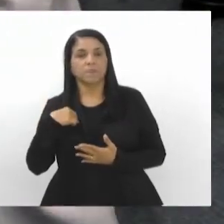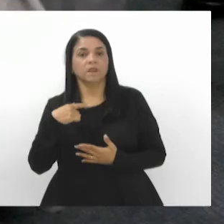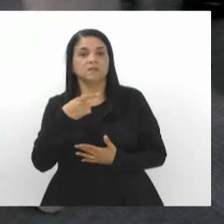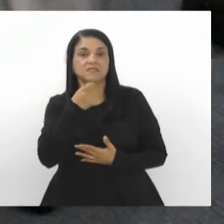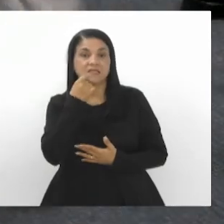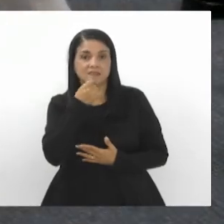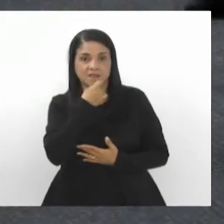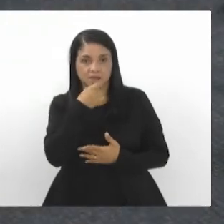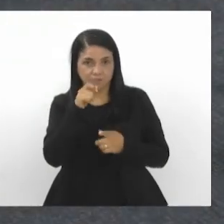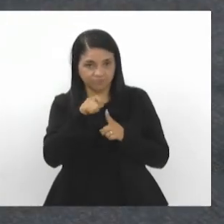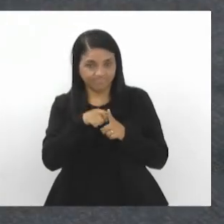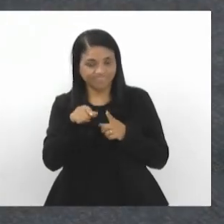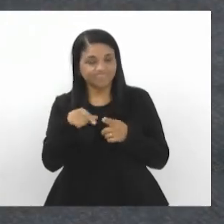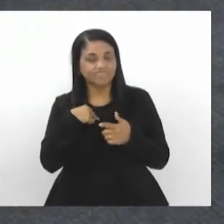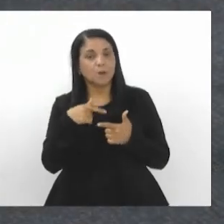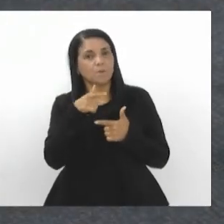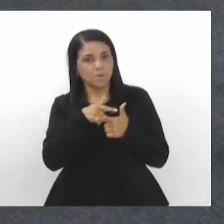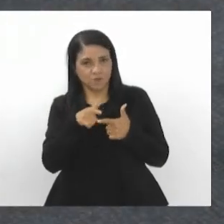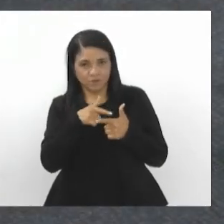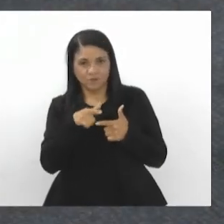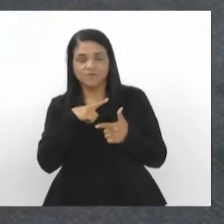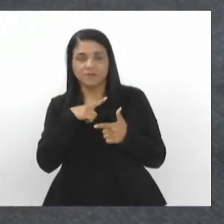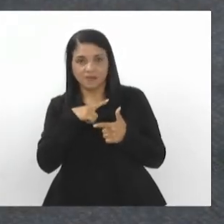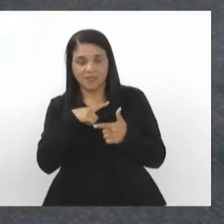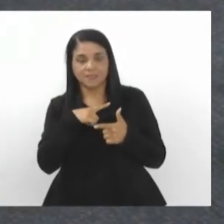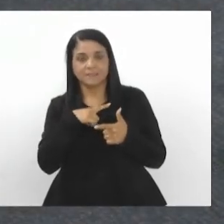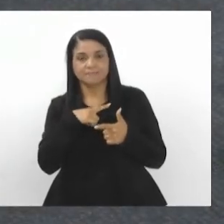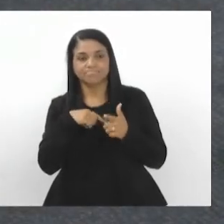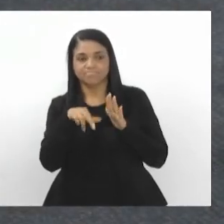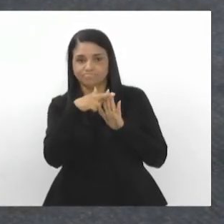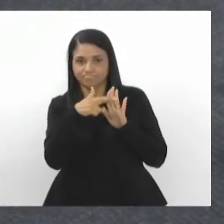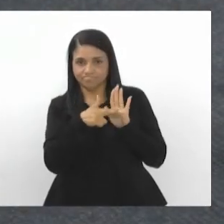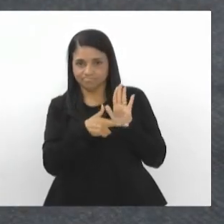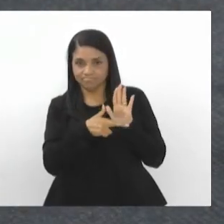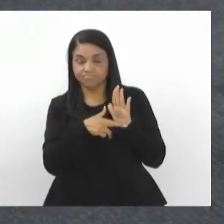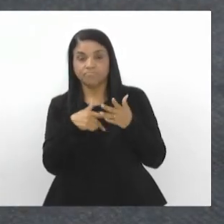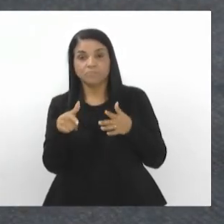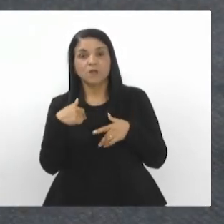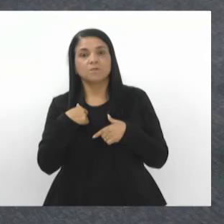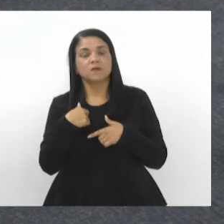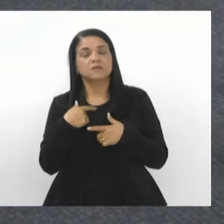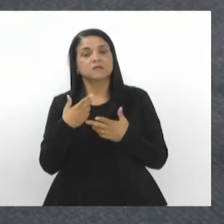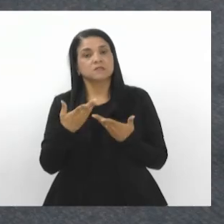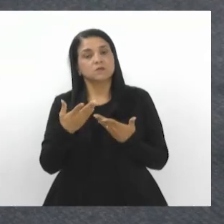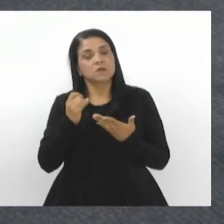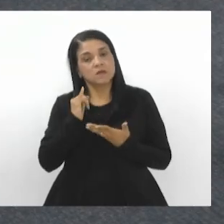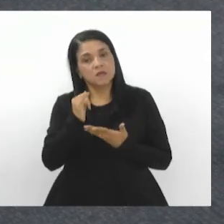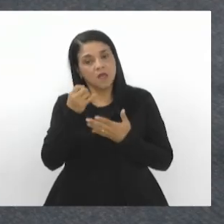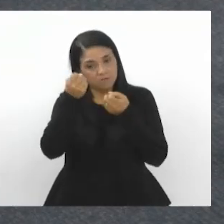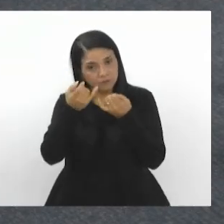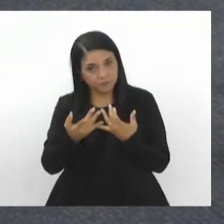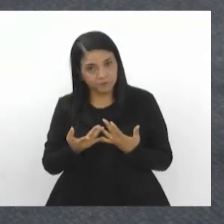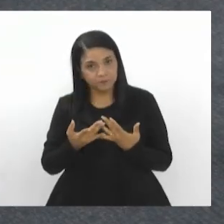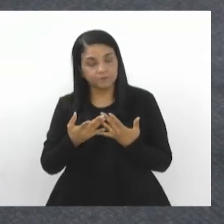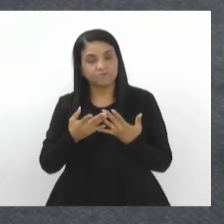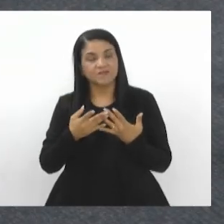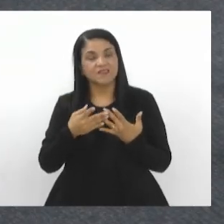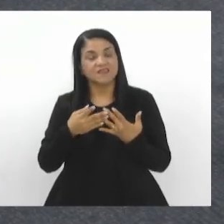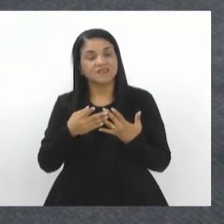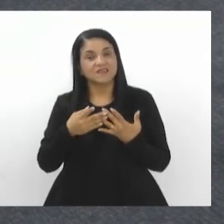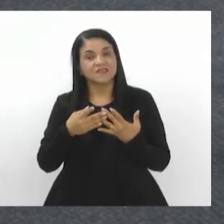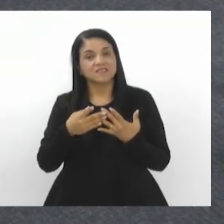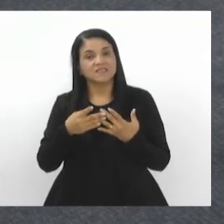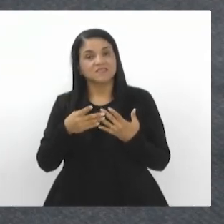uma impossibilidade regimental, mas eu queria ponderar que, ao invés de mandar anexar, que